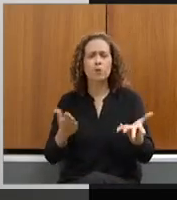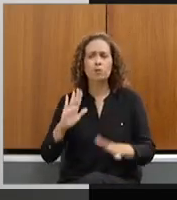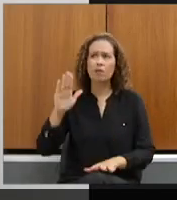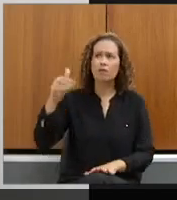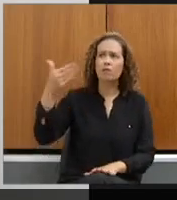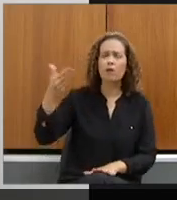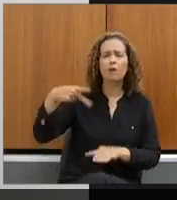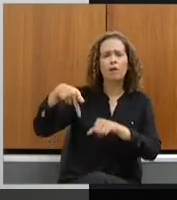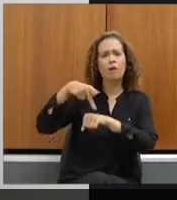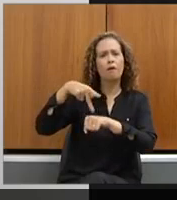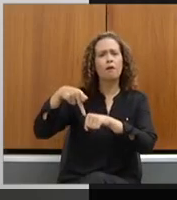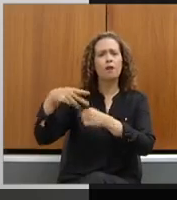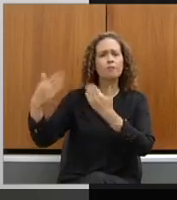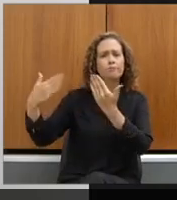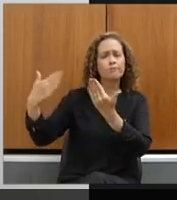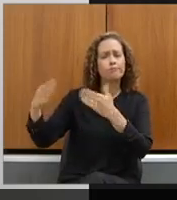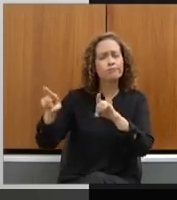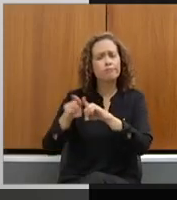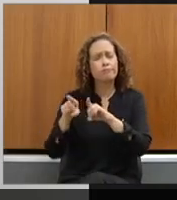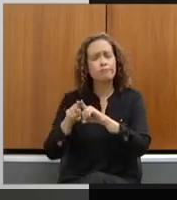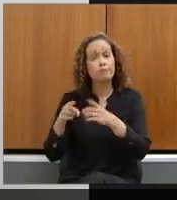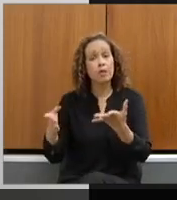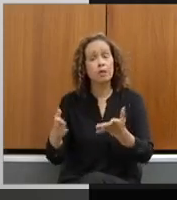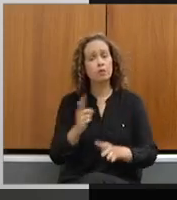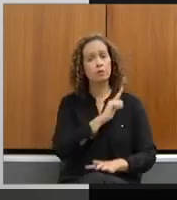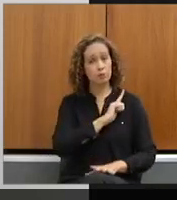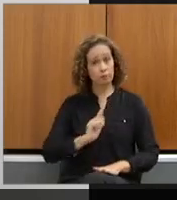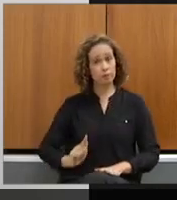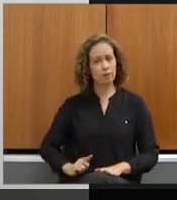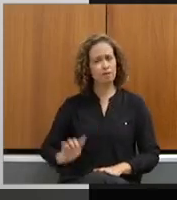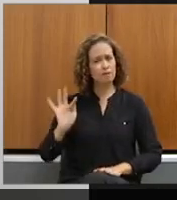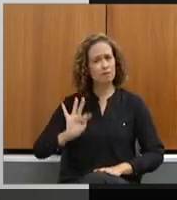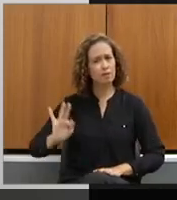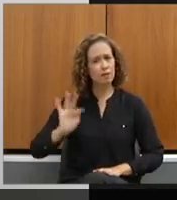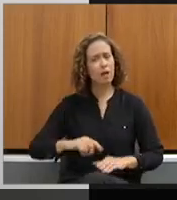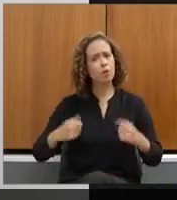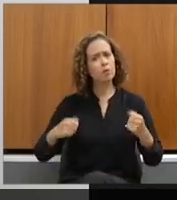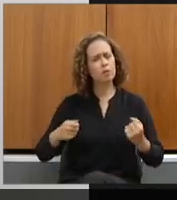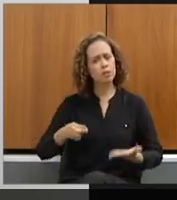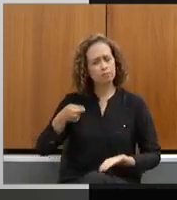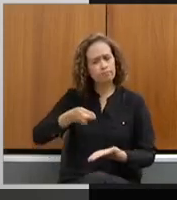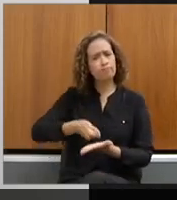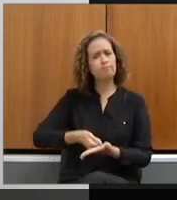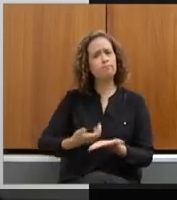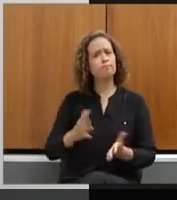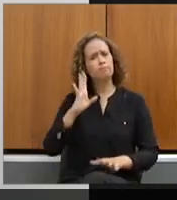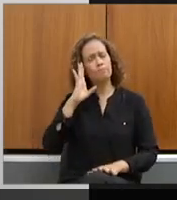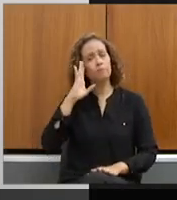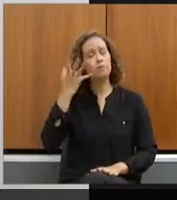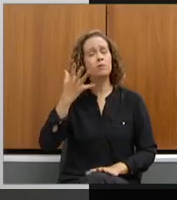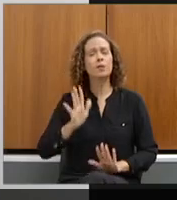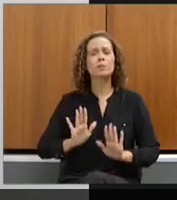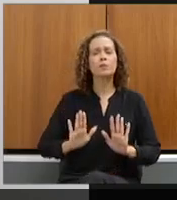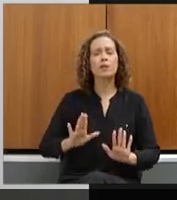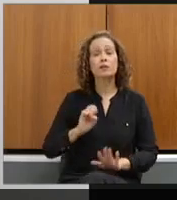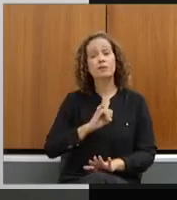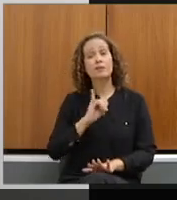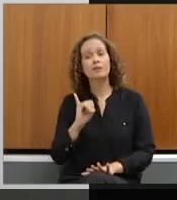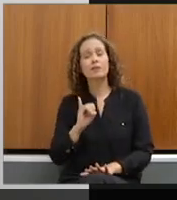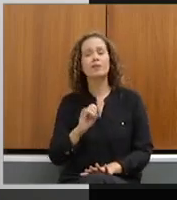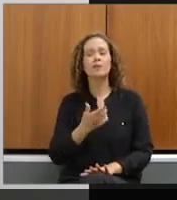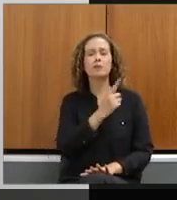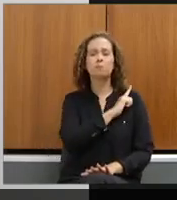externa o governo federal precisa ter uma posição mais ativa só que ele terá se